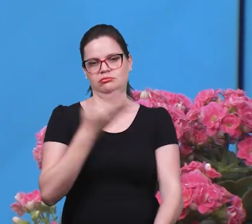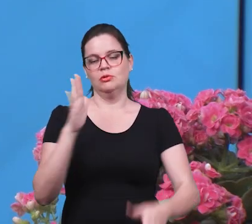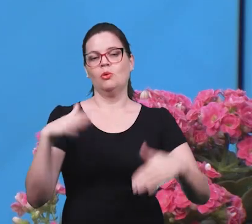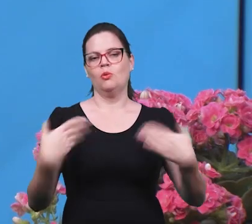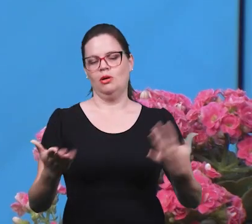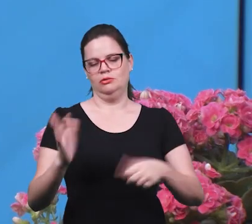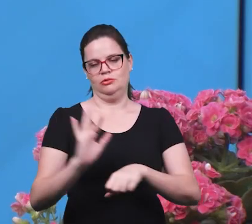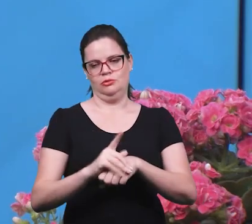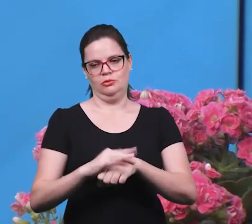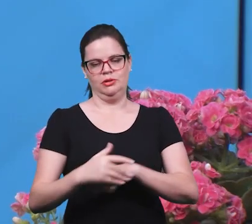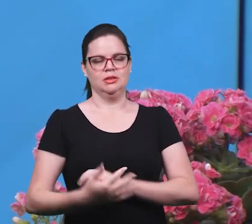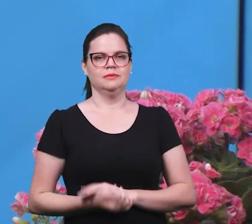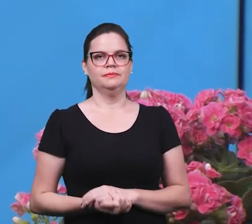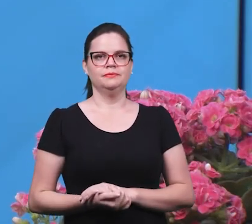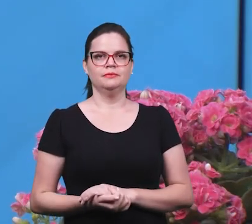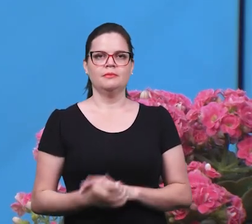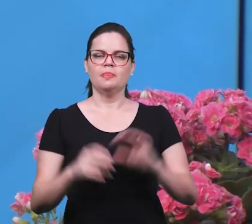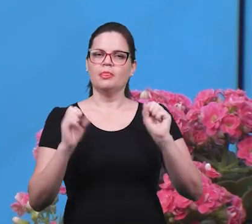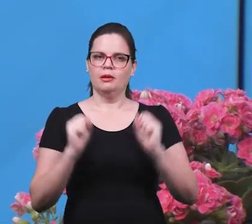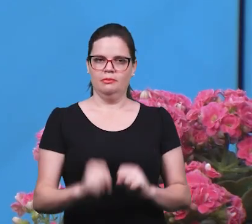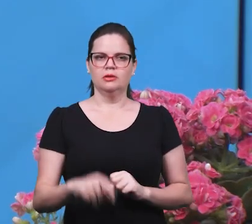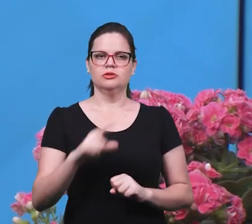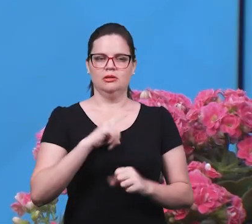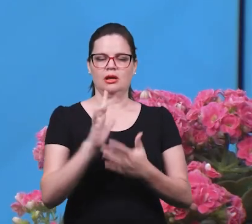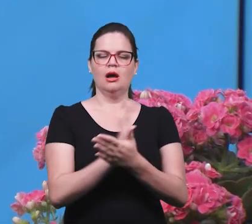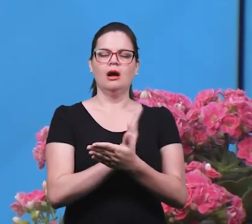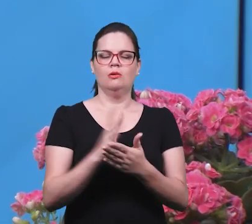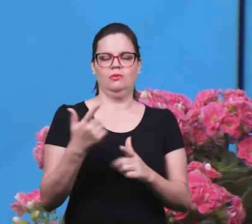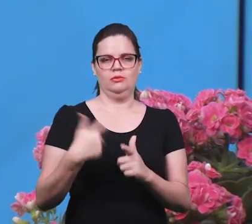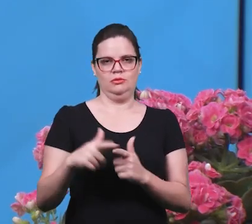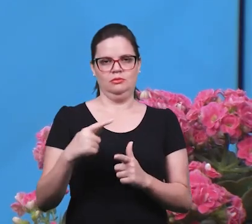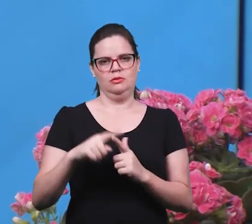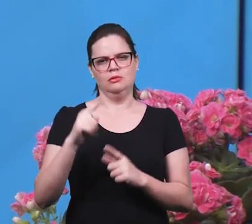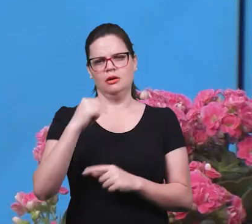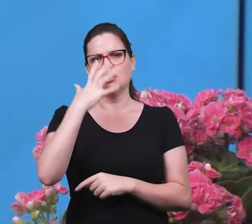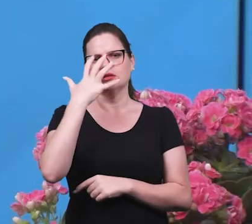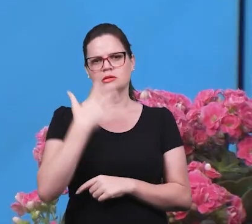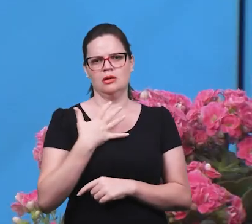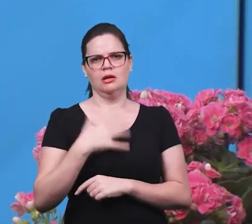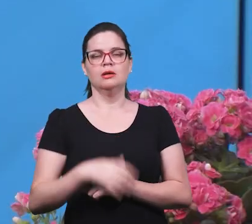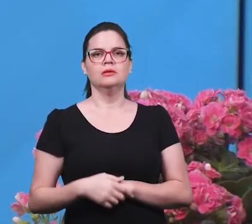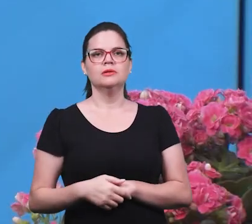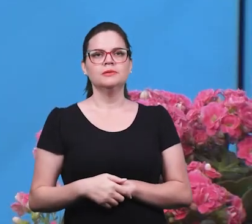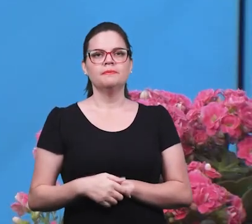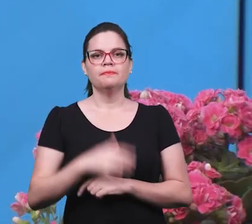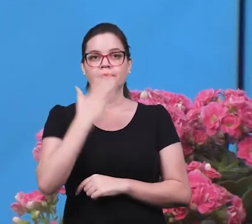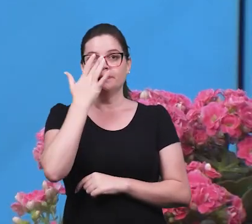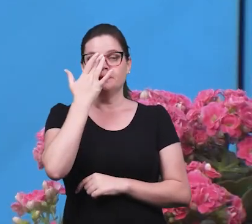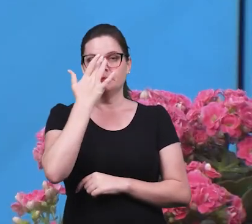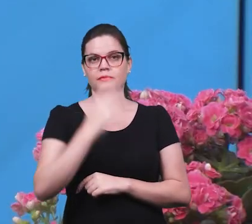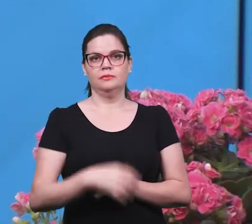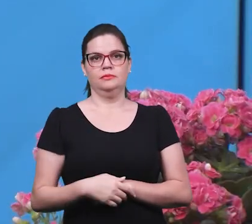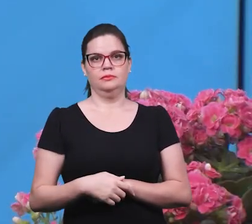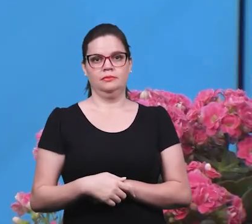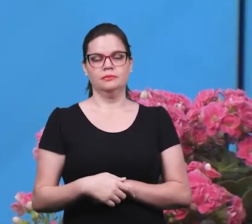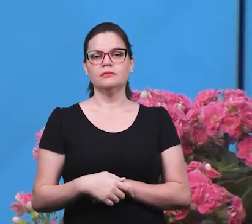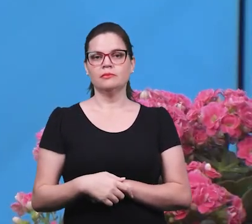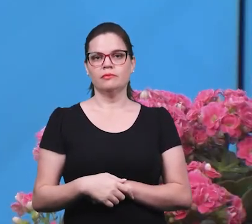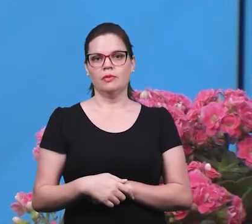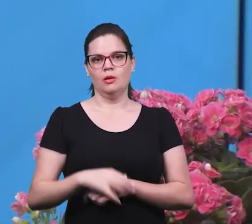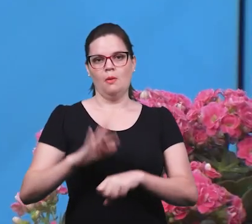hipertensão, ela pode ter algumas complicações que são muito sérias. A doença renal